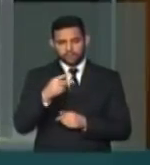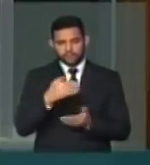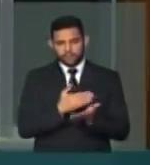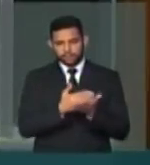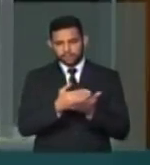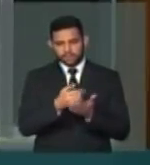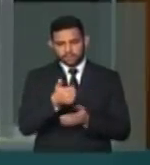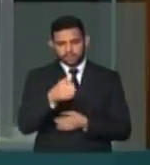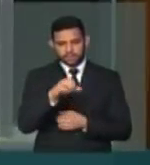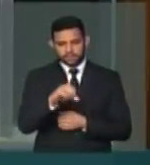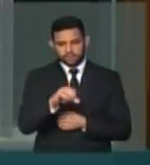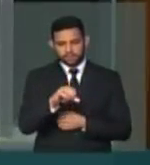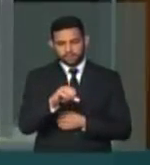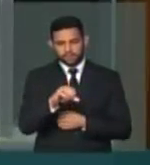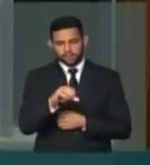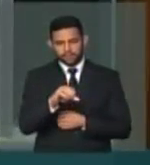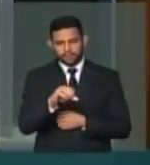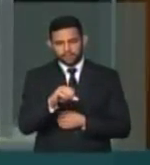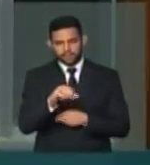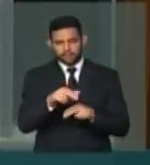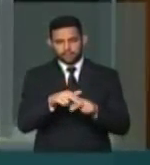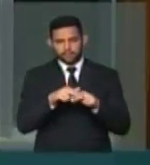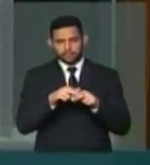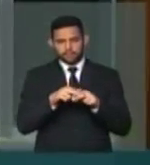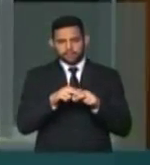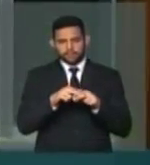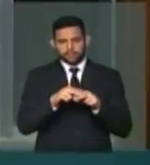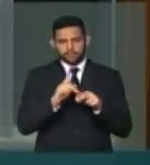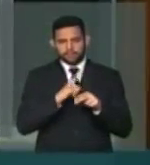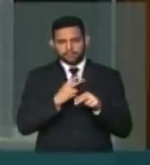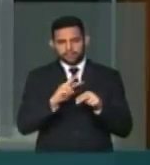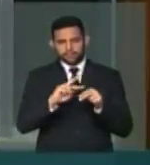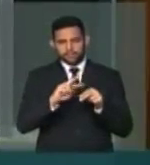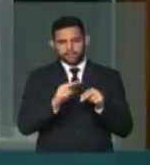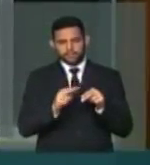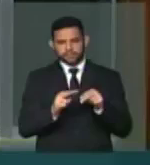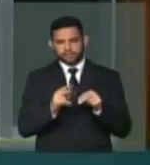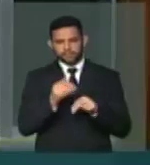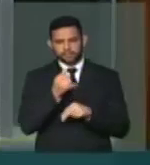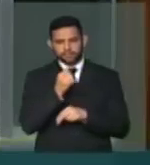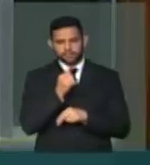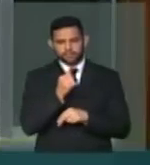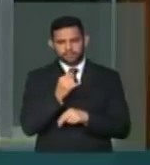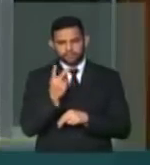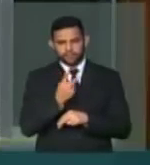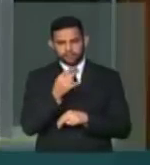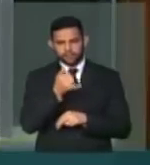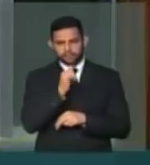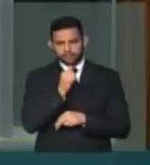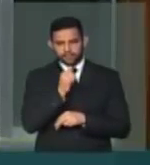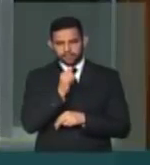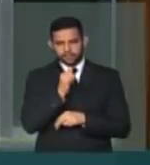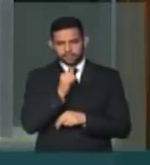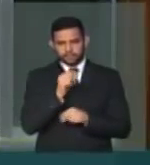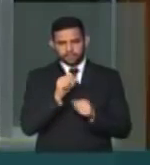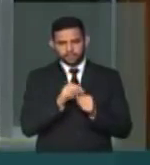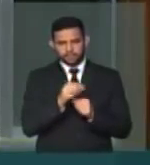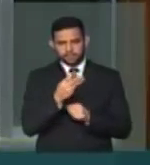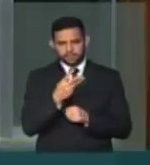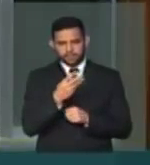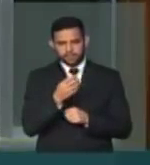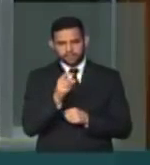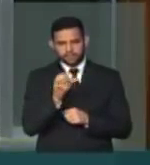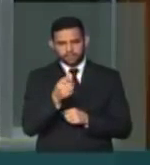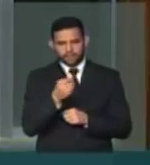agora no dia 19, vai haver uma redução de energia no preço da energia, que vai ficar de